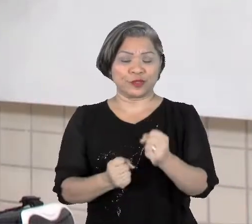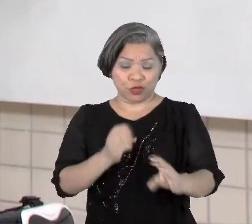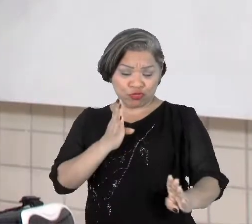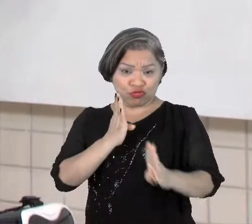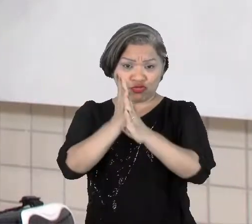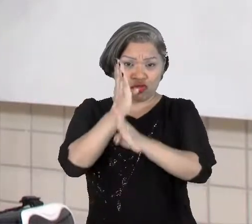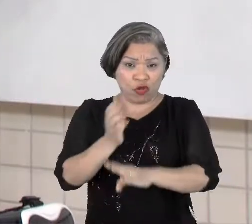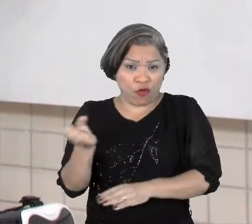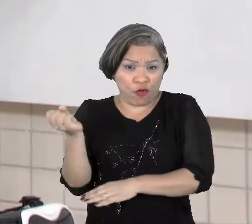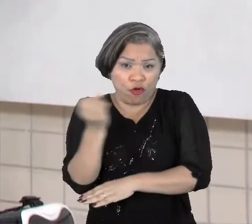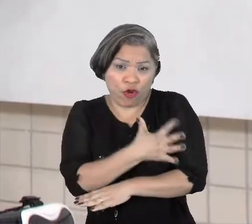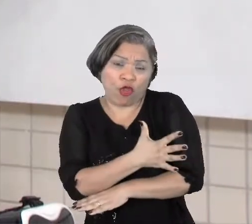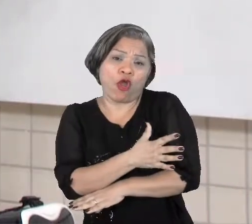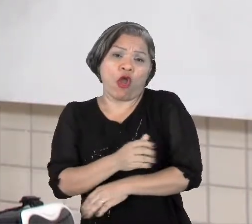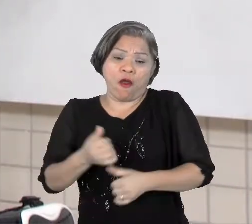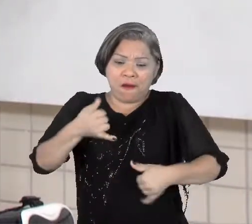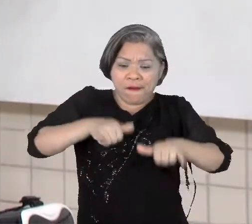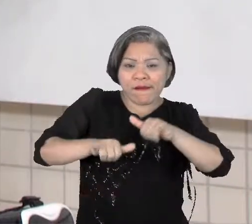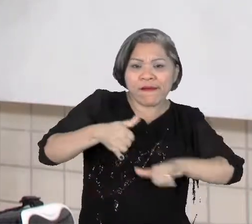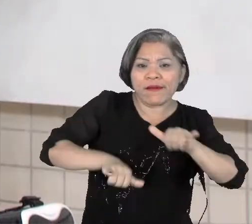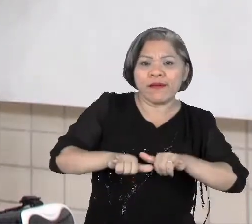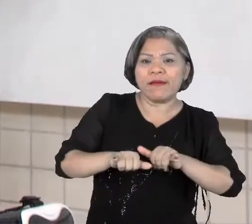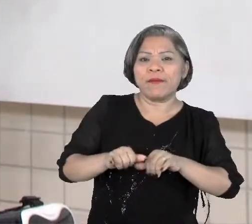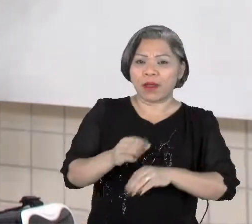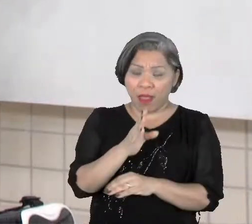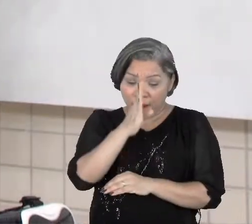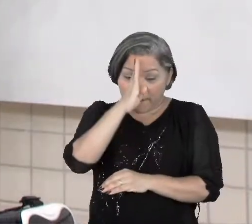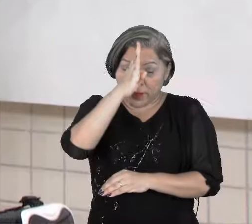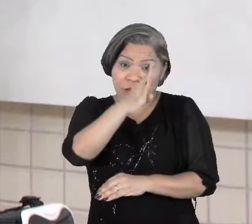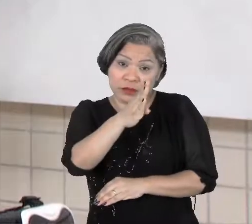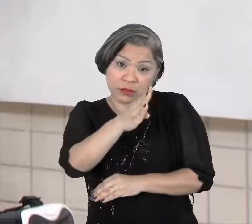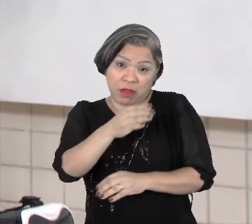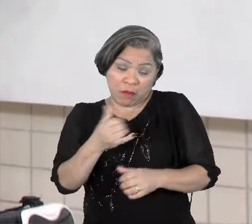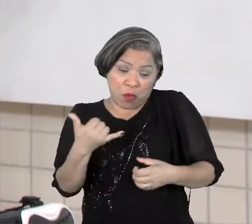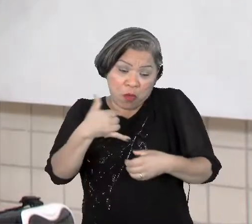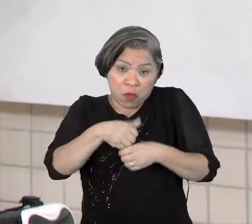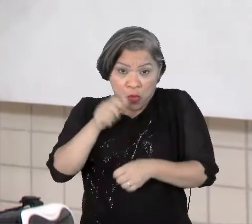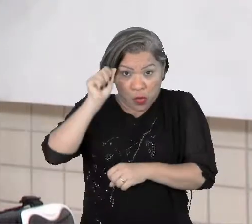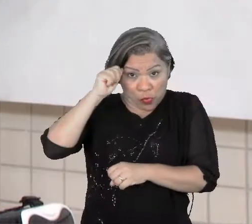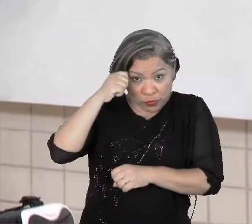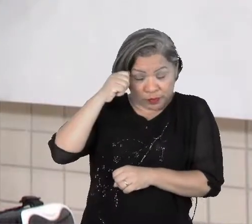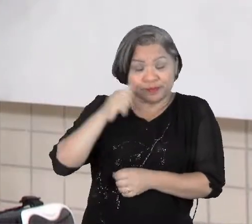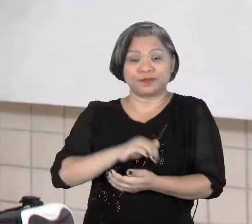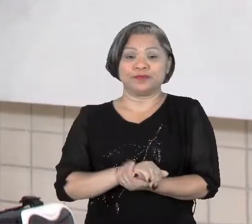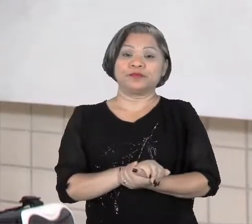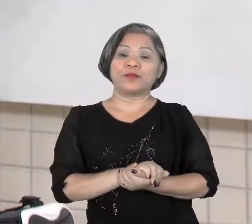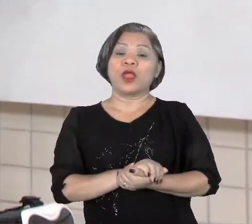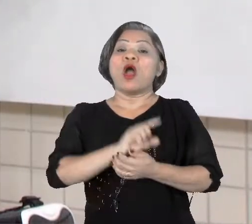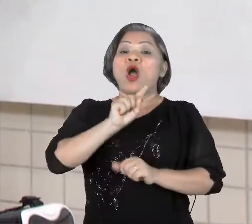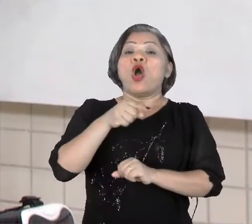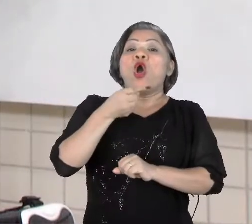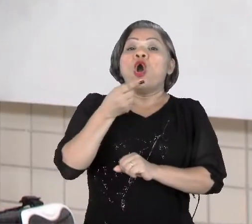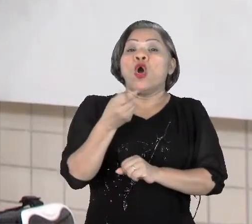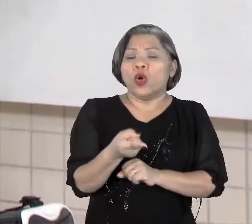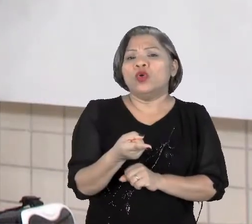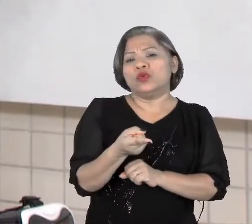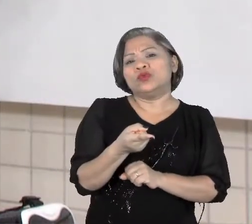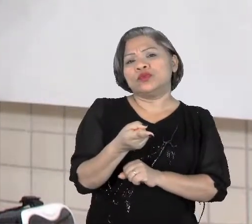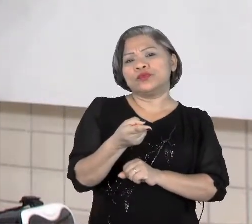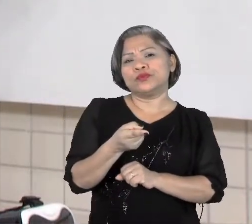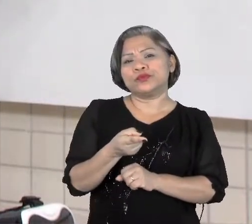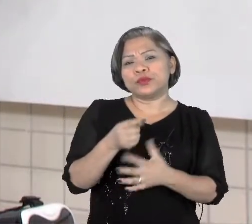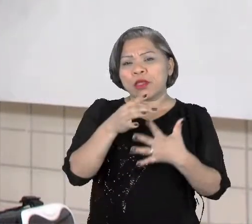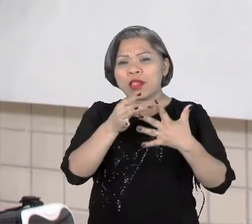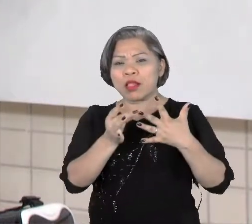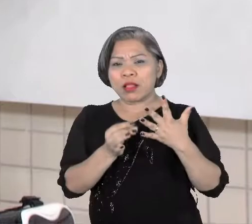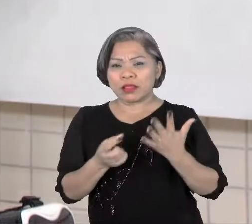químicas e a principal fonte de combustível foi o petróleo. Aí um outro detalhe interessante é que não foi só na